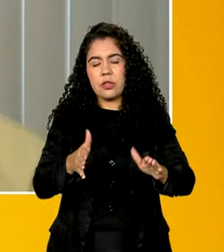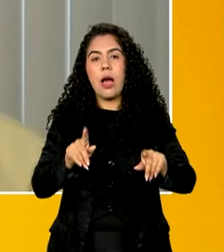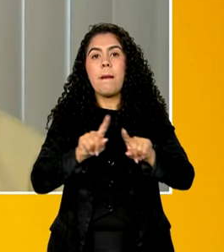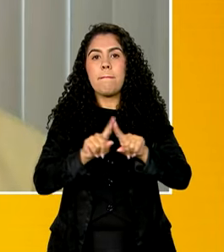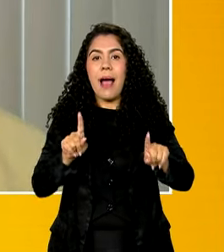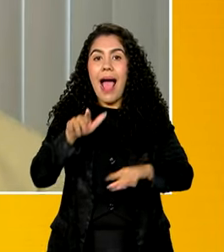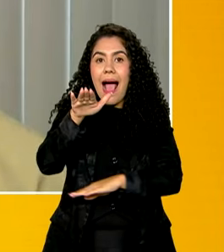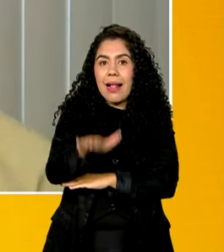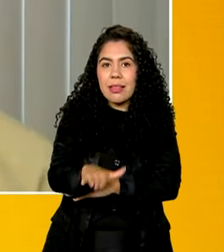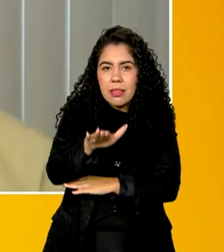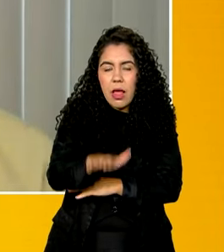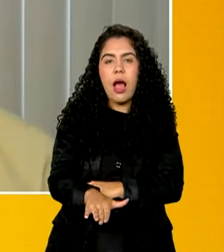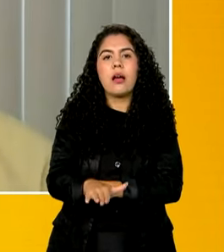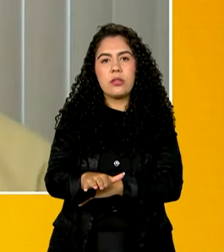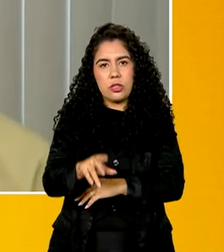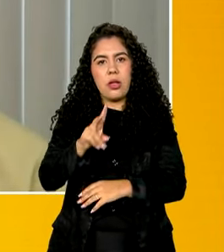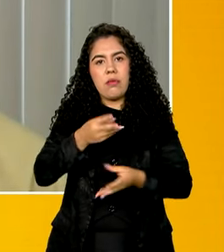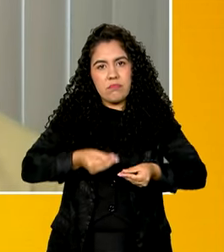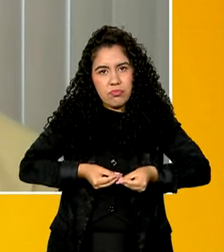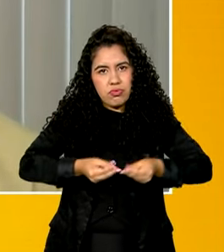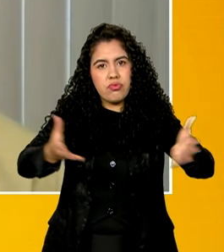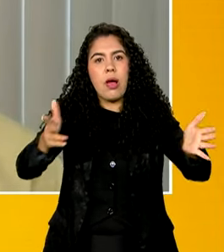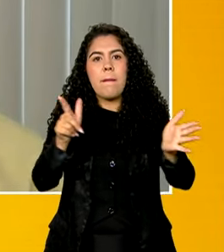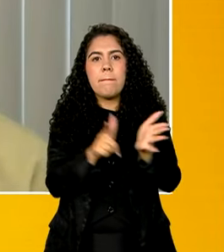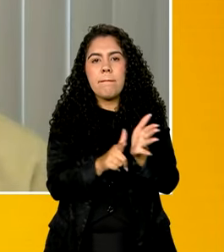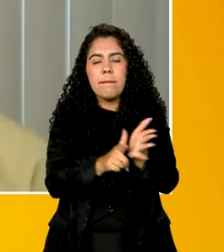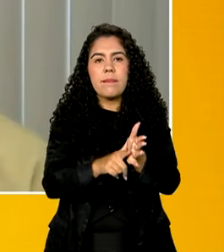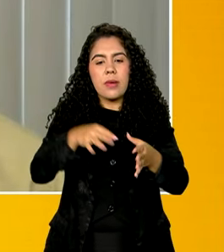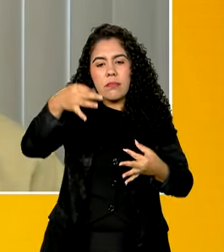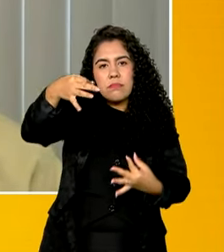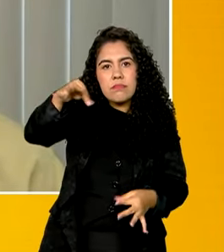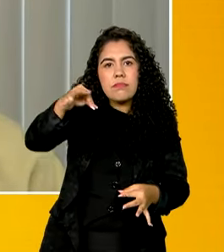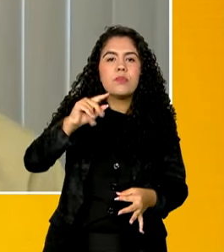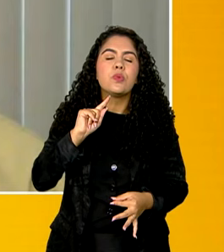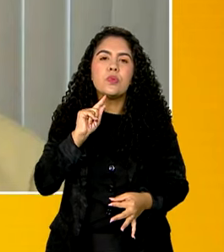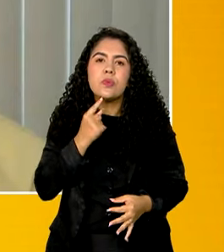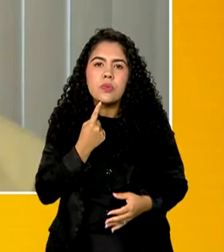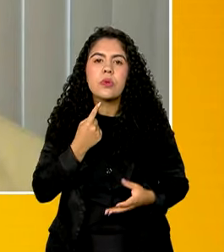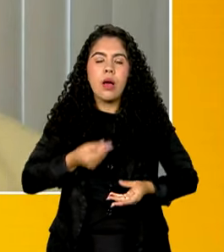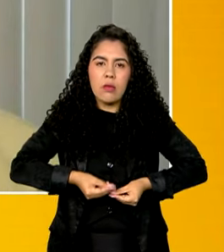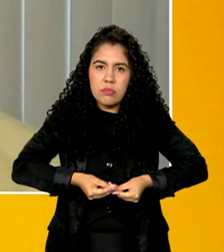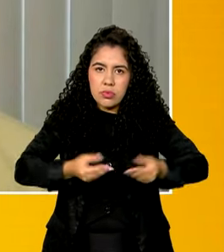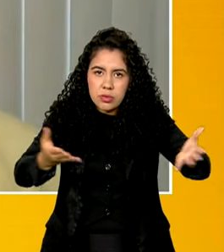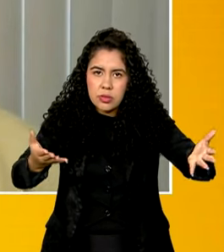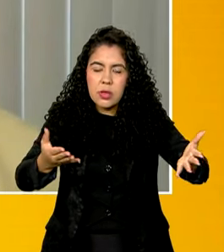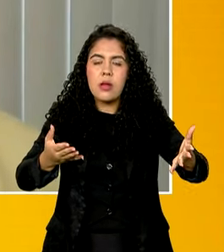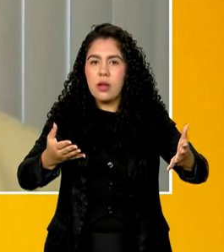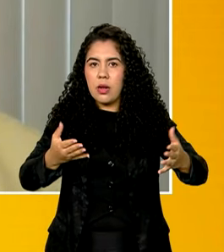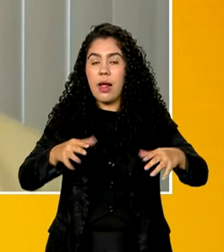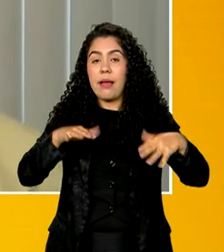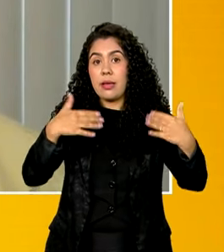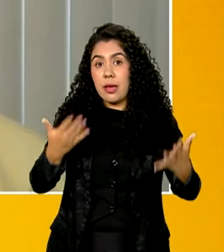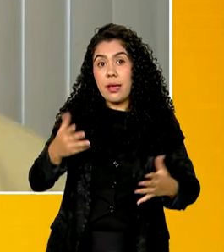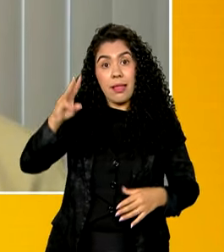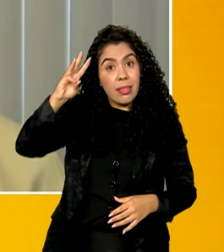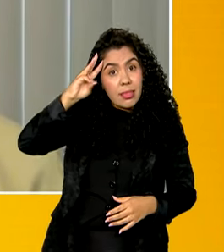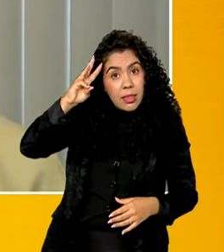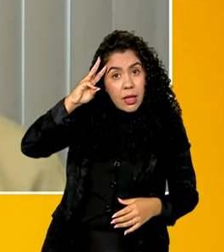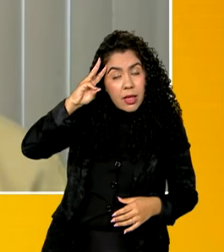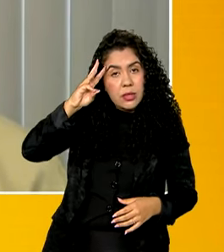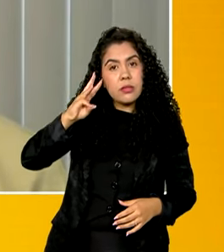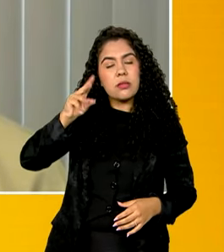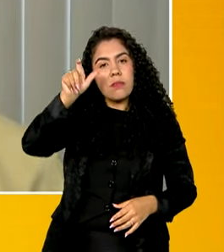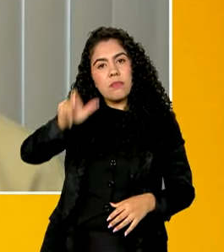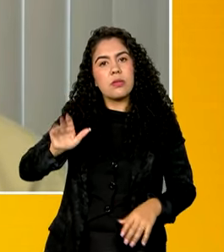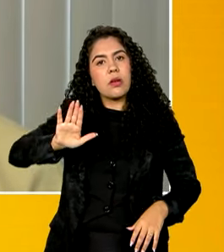recebe outro rascunho, preenche. E aí, junto com esse caderno de questões que vai ser entregue à noite, na terça-feira ele pode conferir